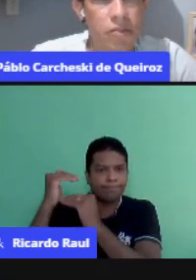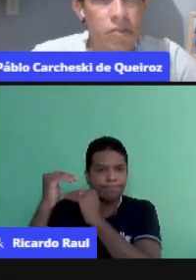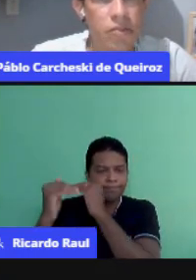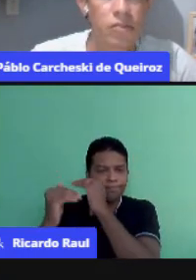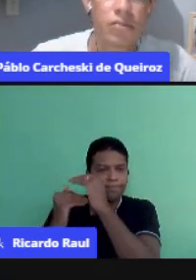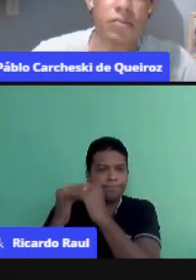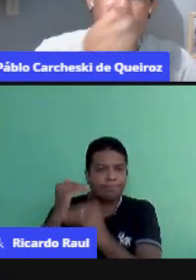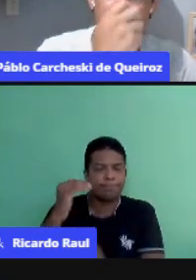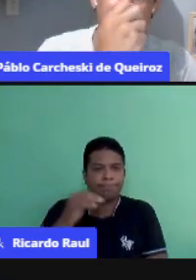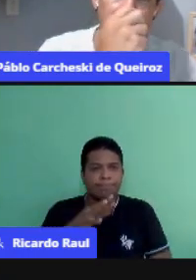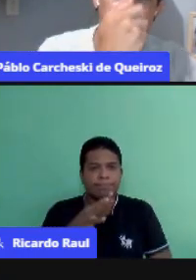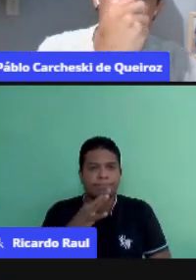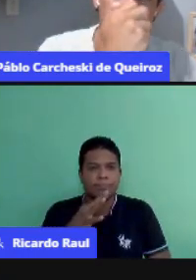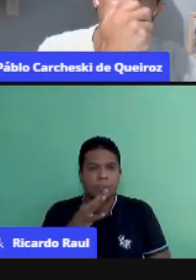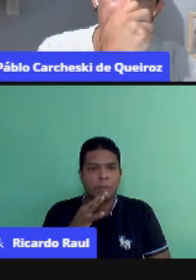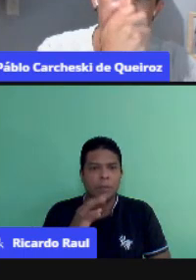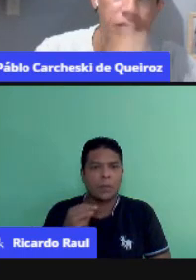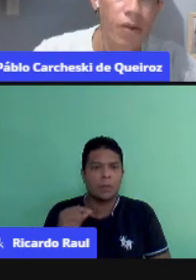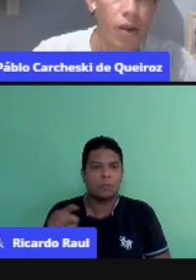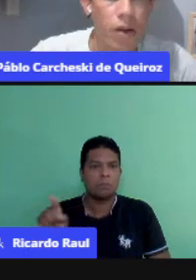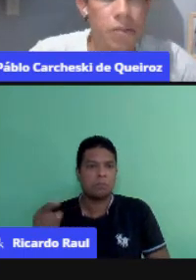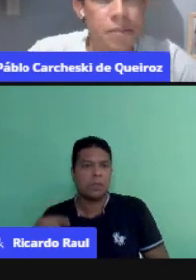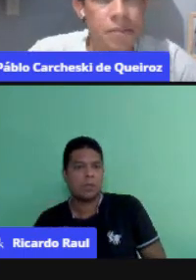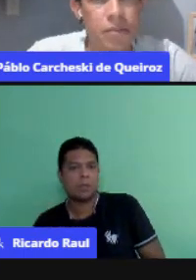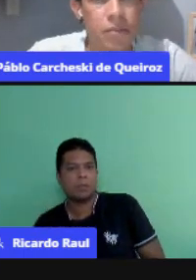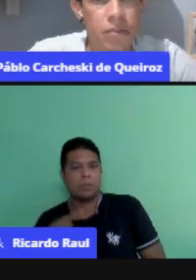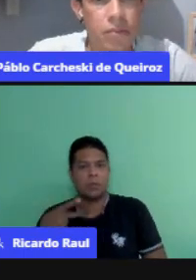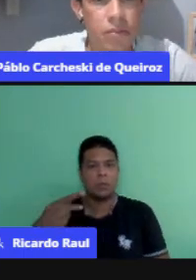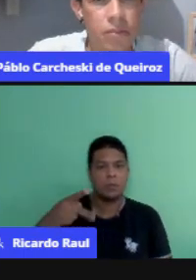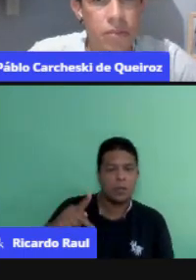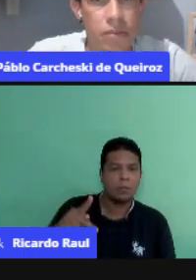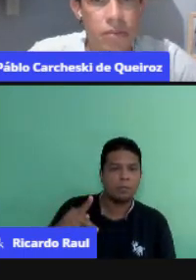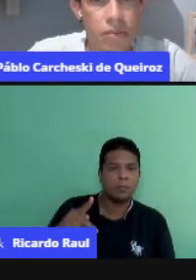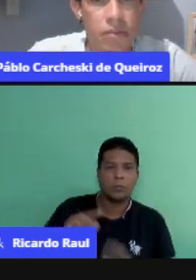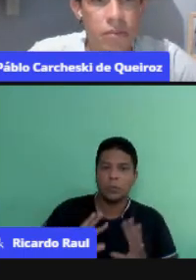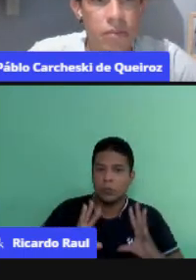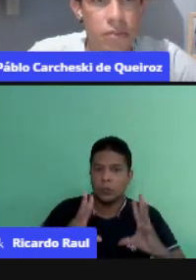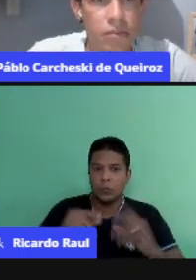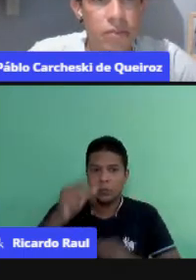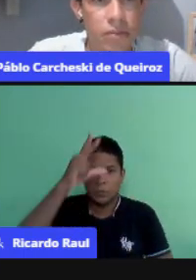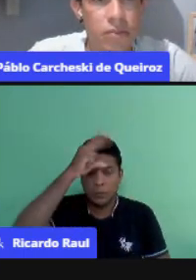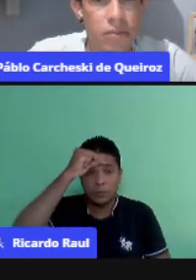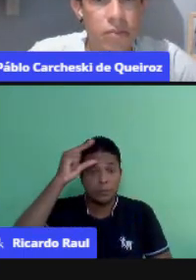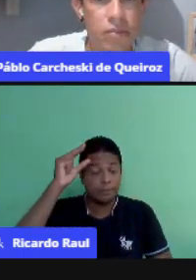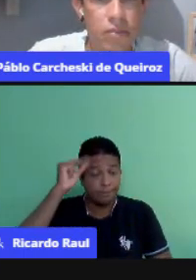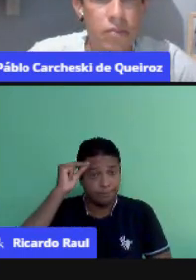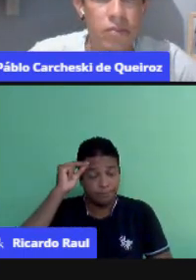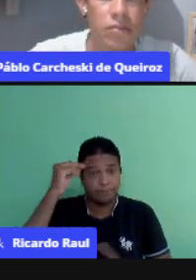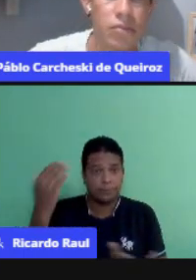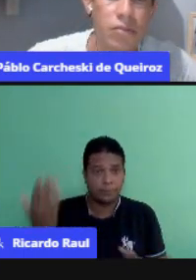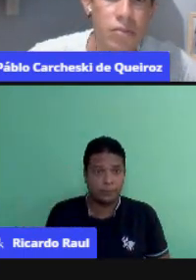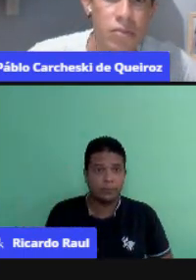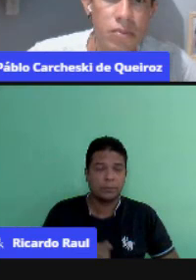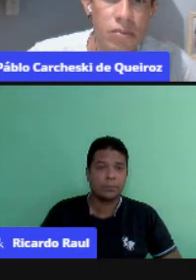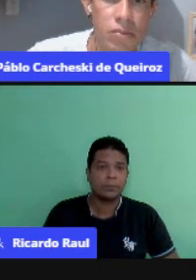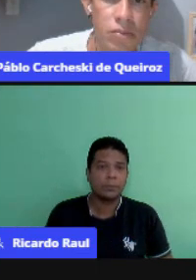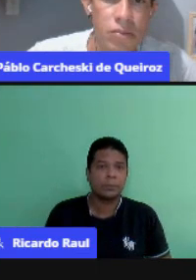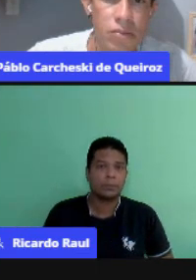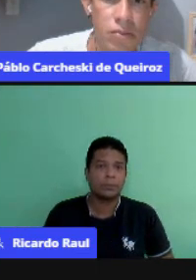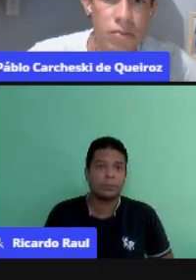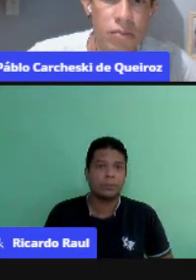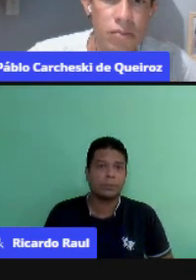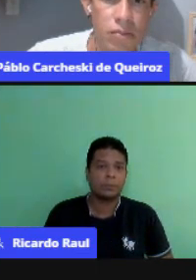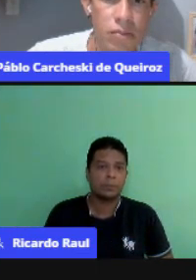só o nosso, o meu, o seu, ou de todos nós da REM, então da educação da REM em si. Então, nesse sentido, nós deixamos aí